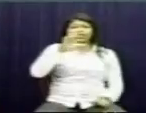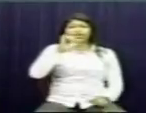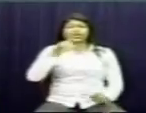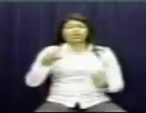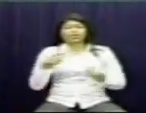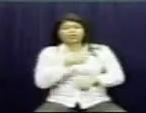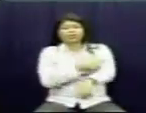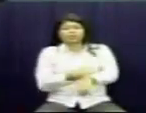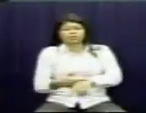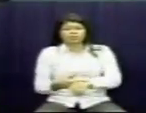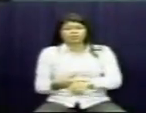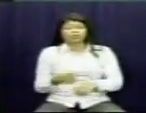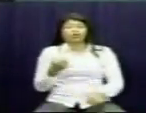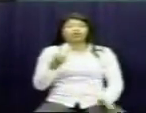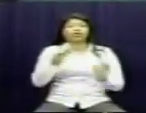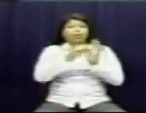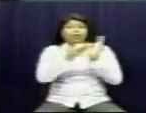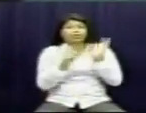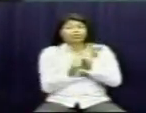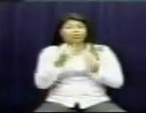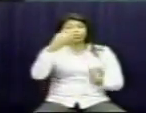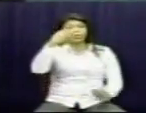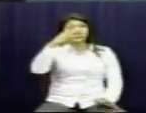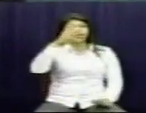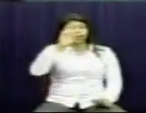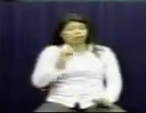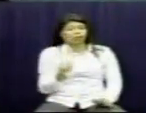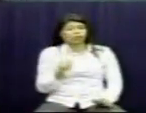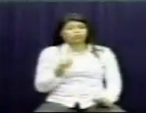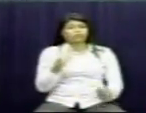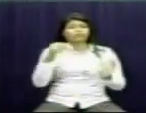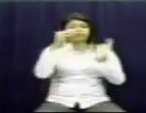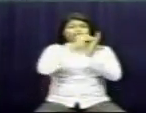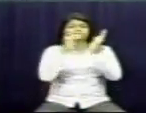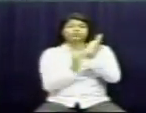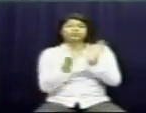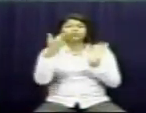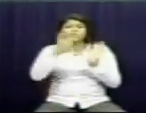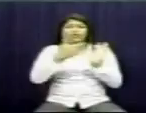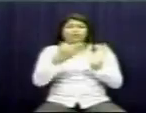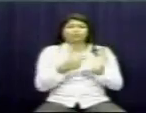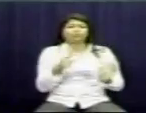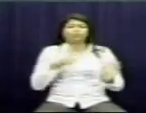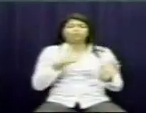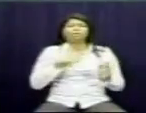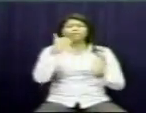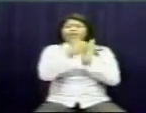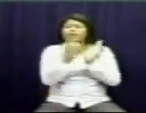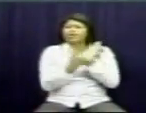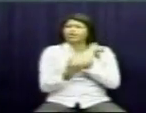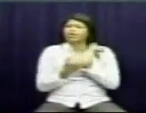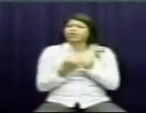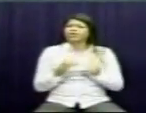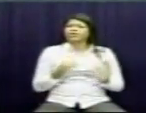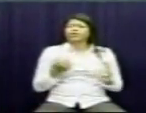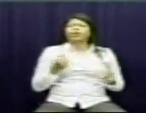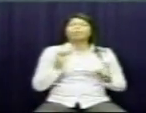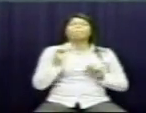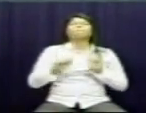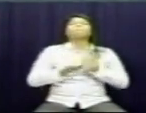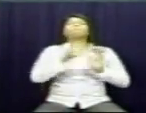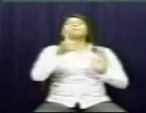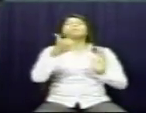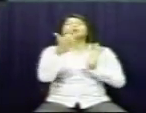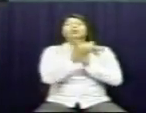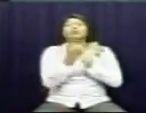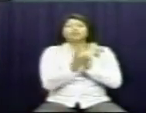Educação, no artigo 48, parágrafo 2º, ela estabelece duas regras claríssimas. A primeira